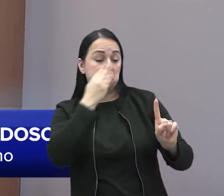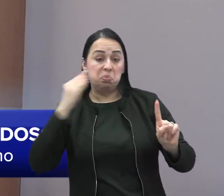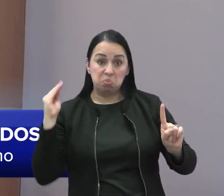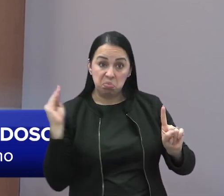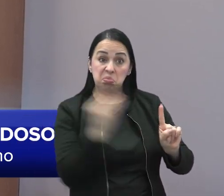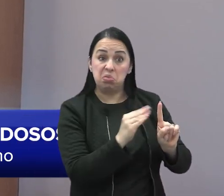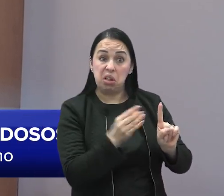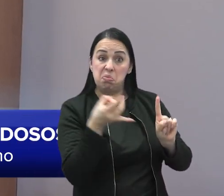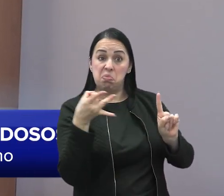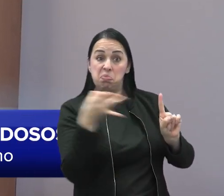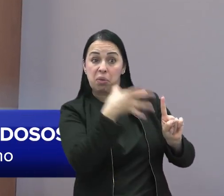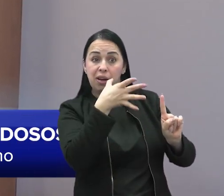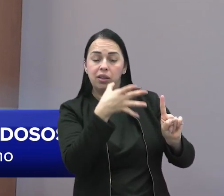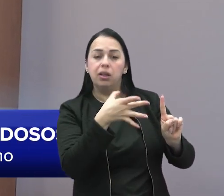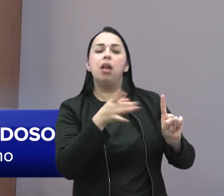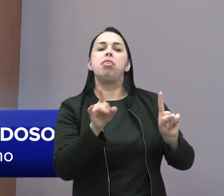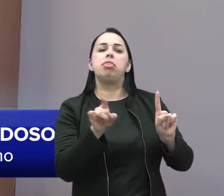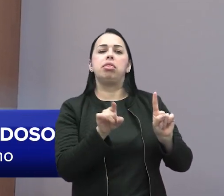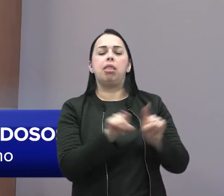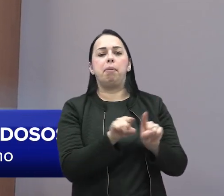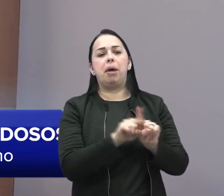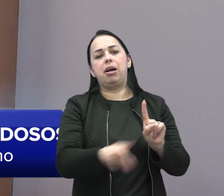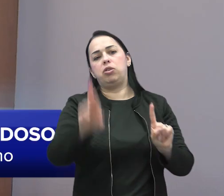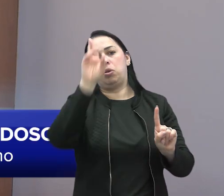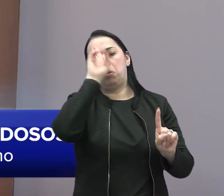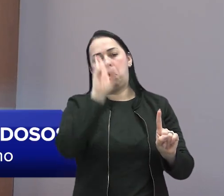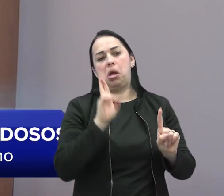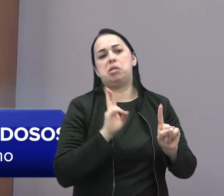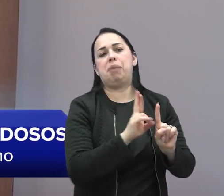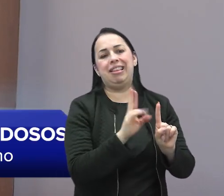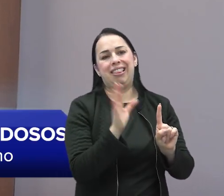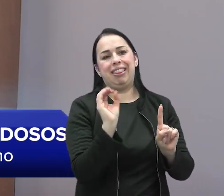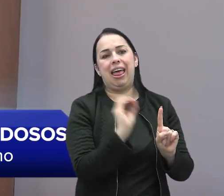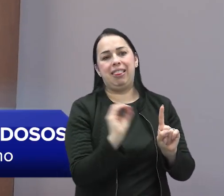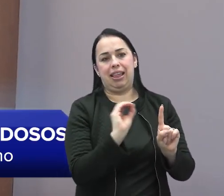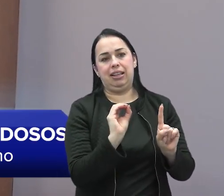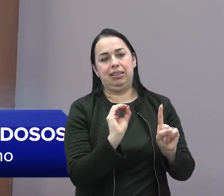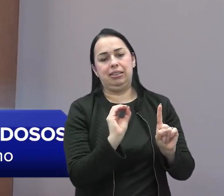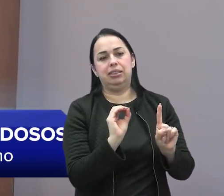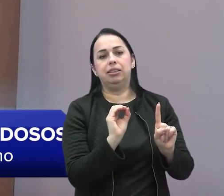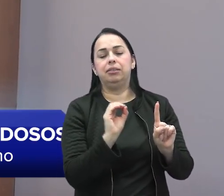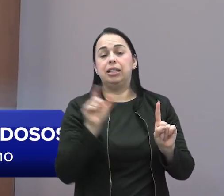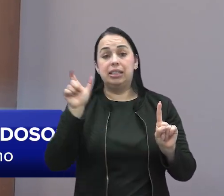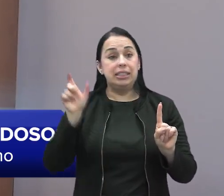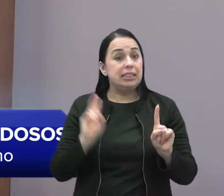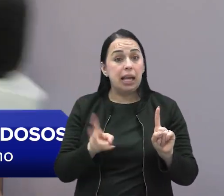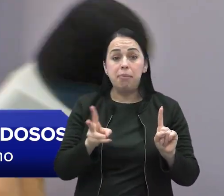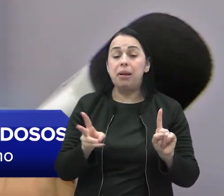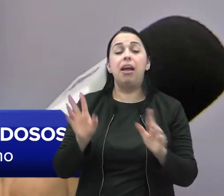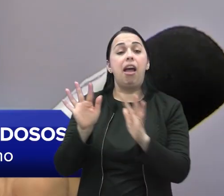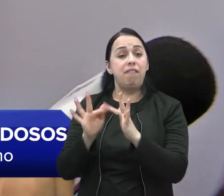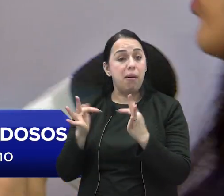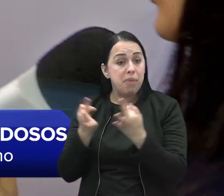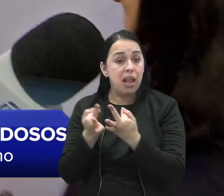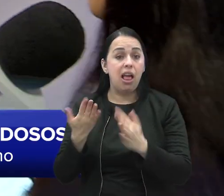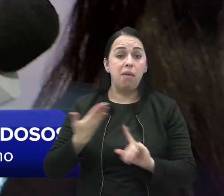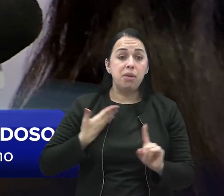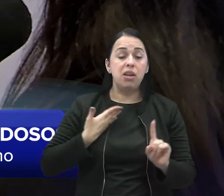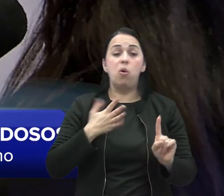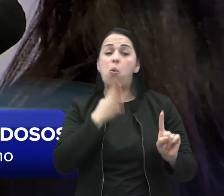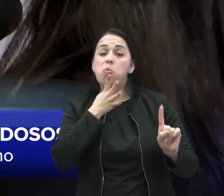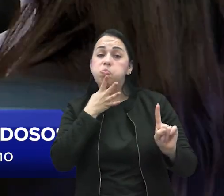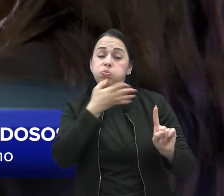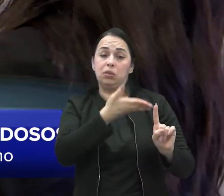alarmantes, quanto no próprio desrespeito à vontade da pessoa idosa, sempre é alguém próximo. E